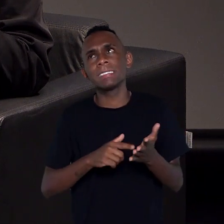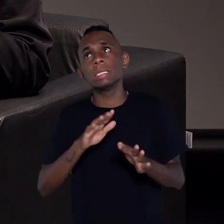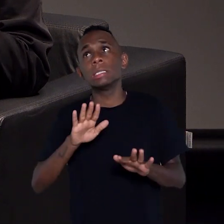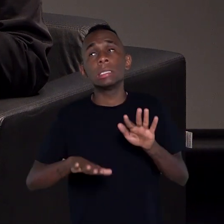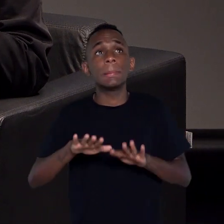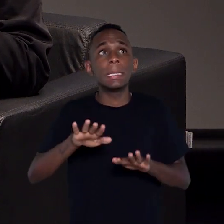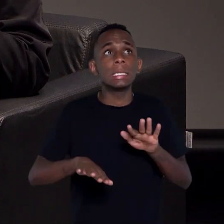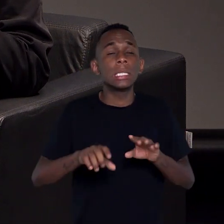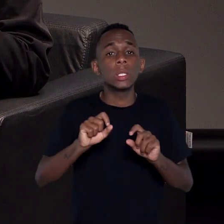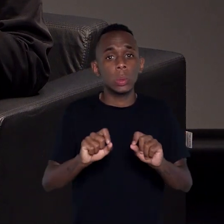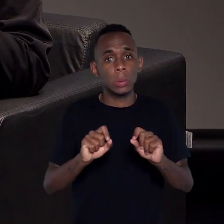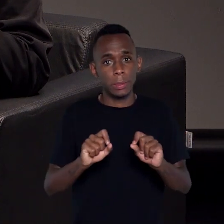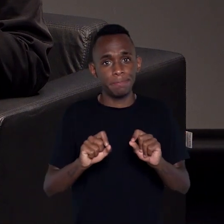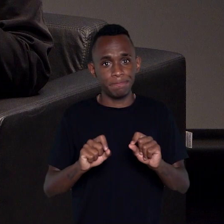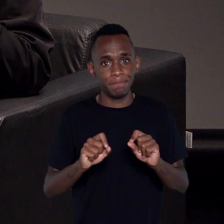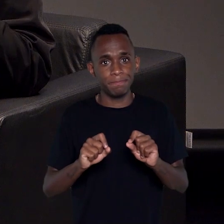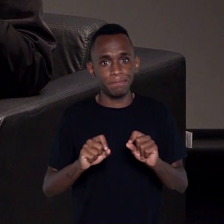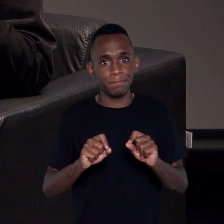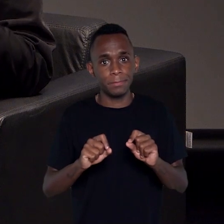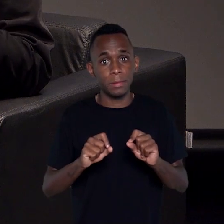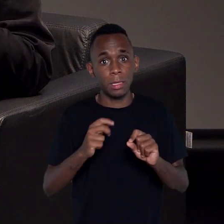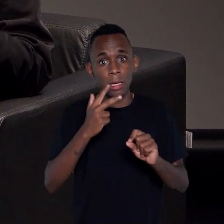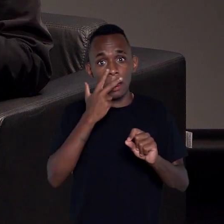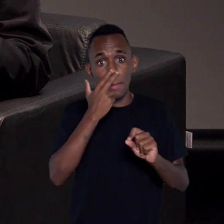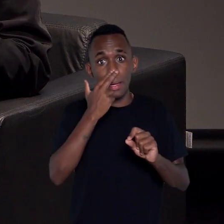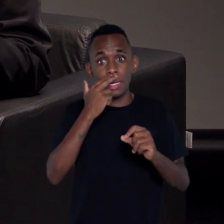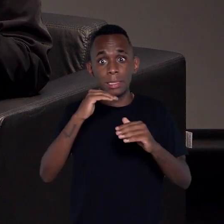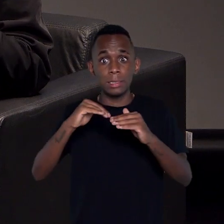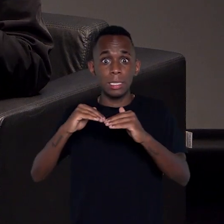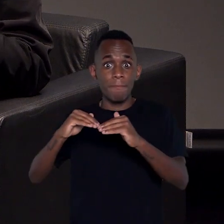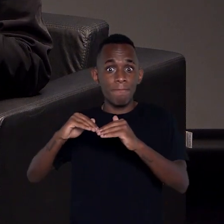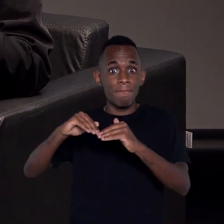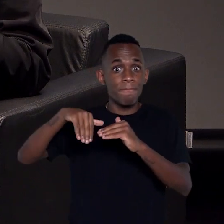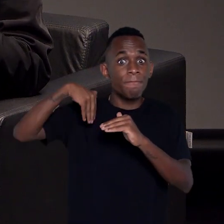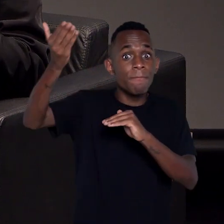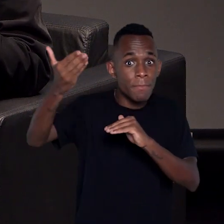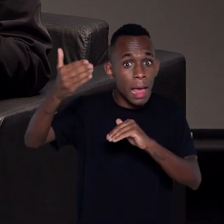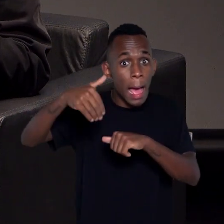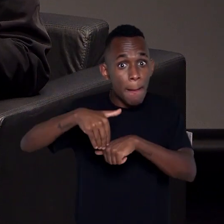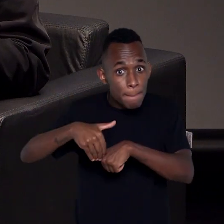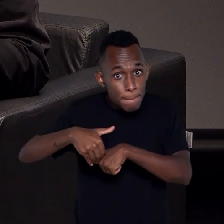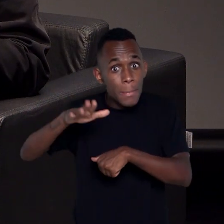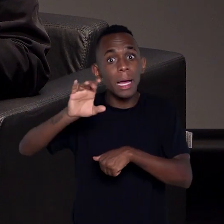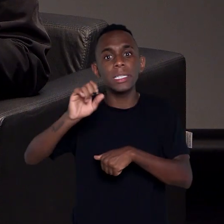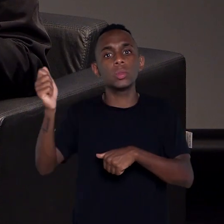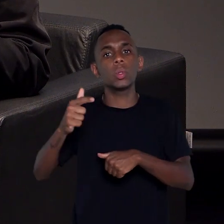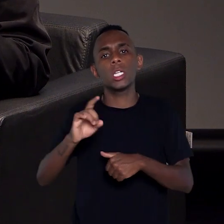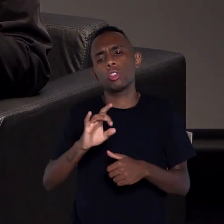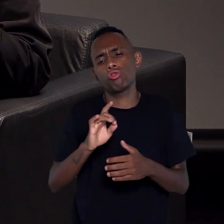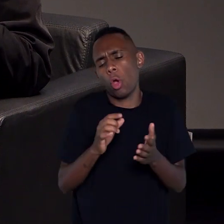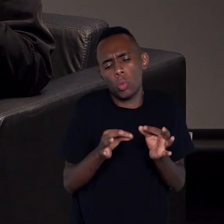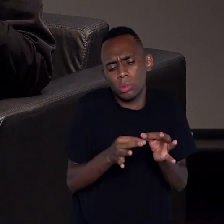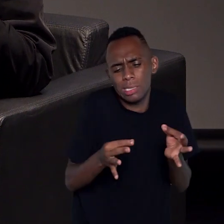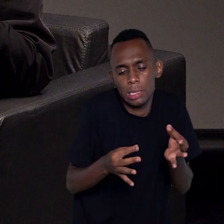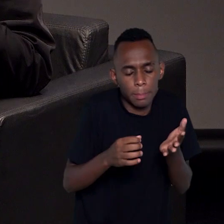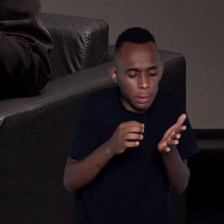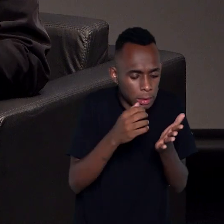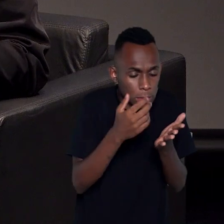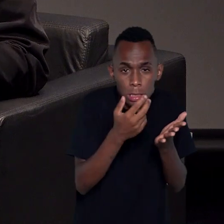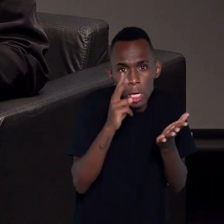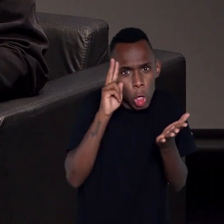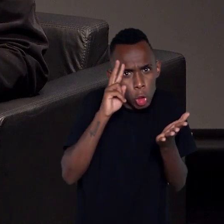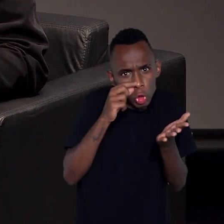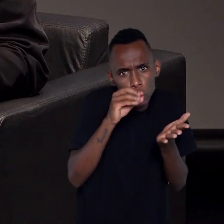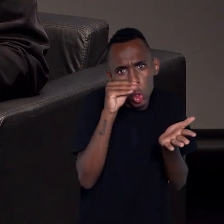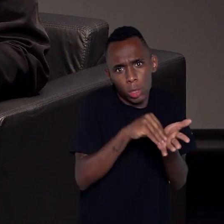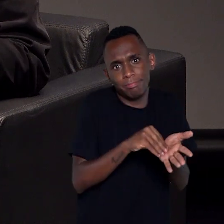de alguma maneira, foi além do que se conta ali naquela história, né? do que